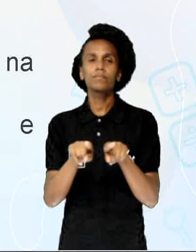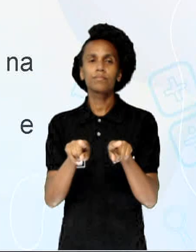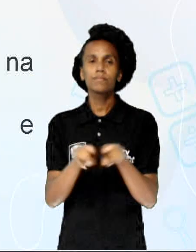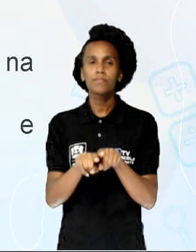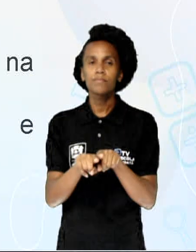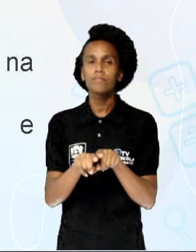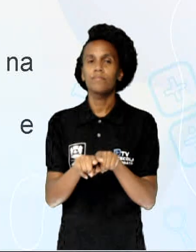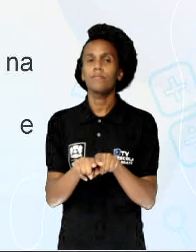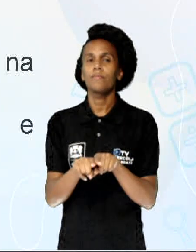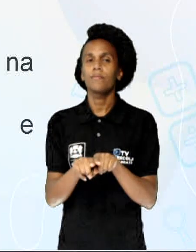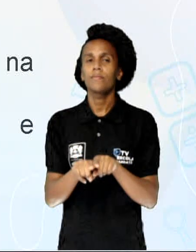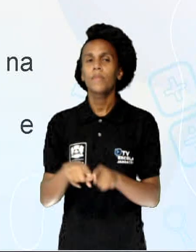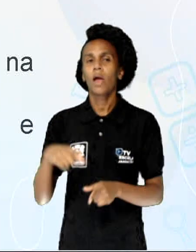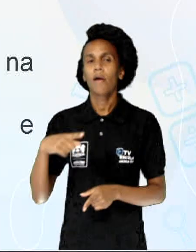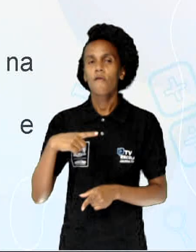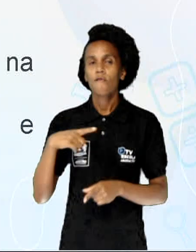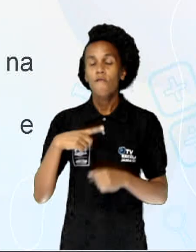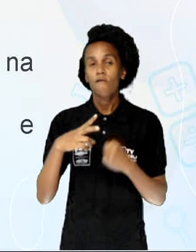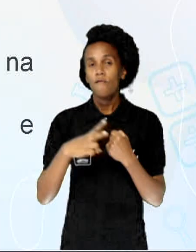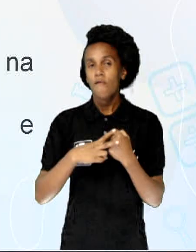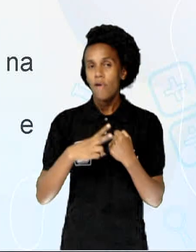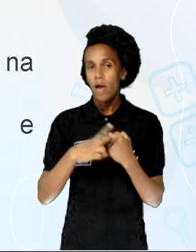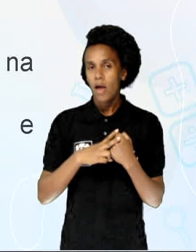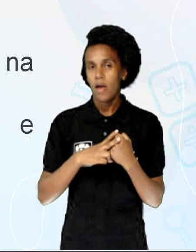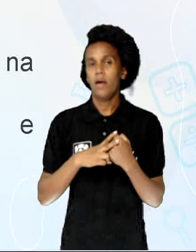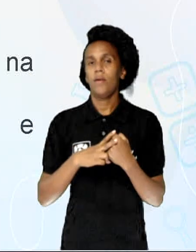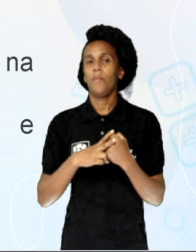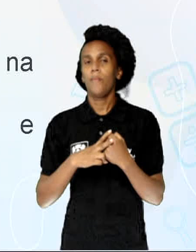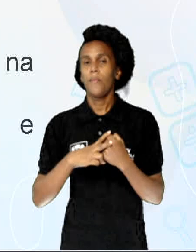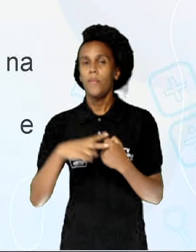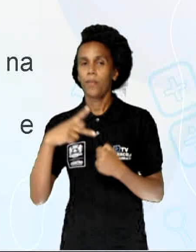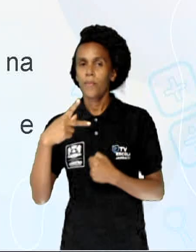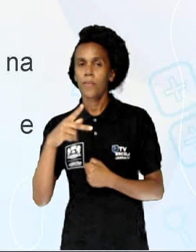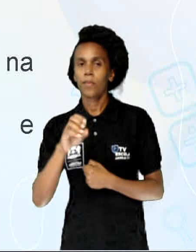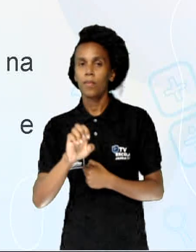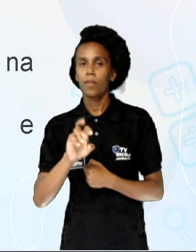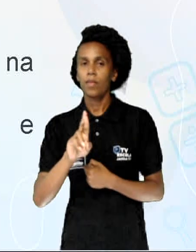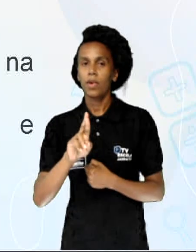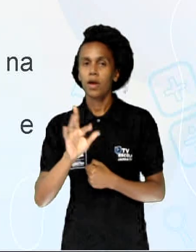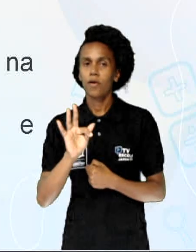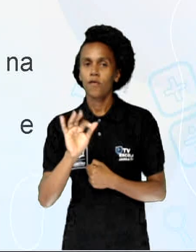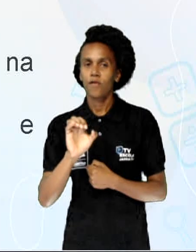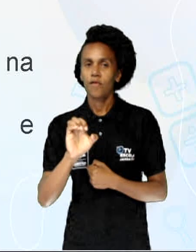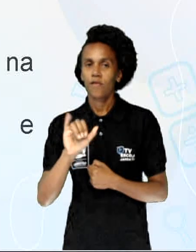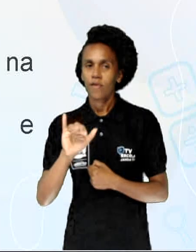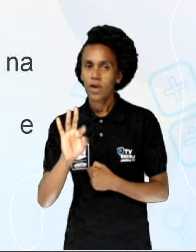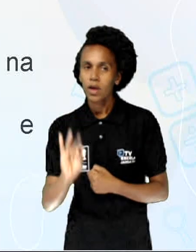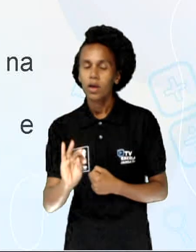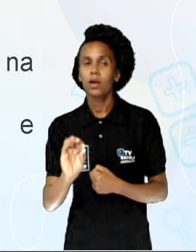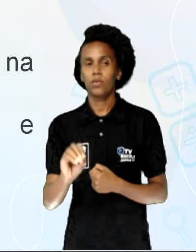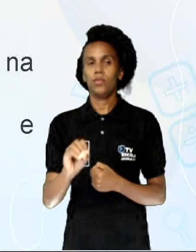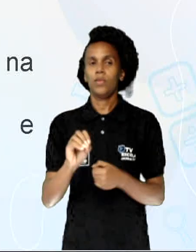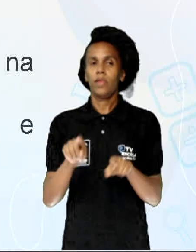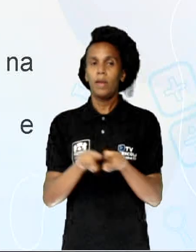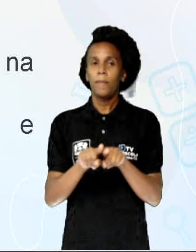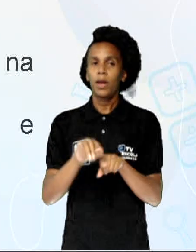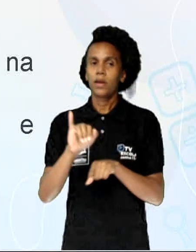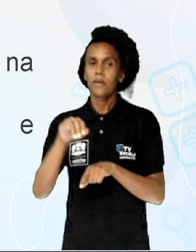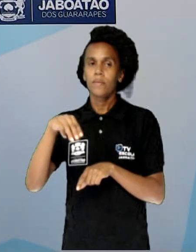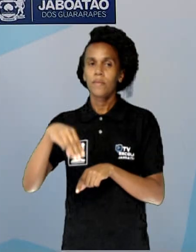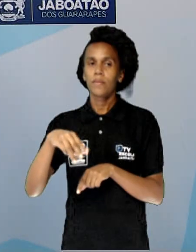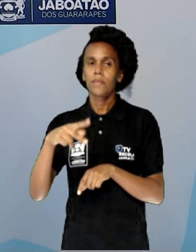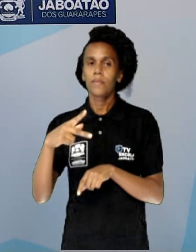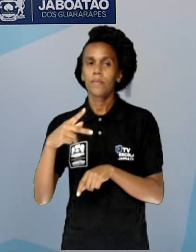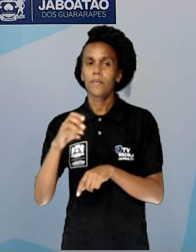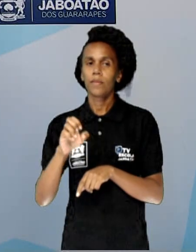de verbos no pretérito, principalmente pretérito perfeito e o imperfeito, certo? E verossemelhança nos fatos